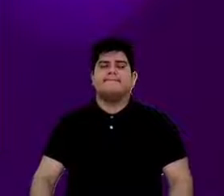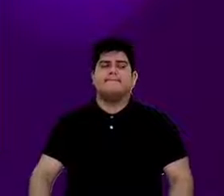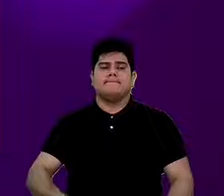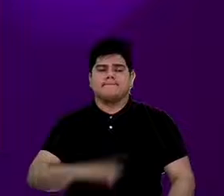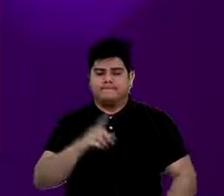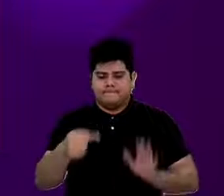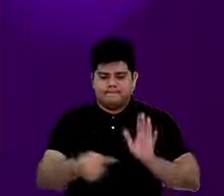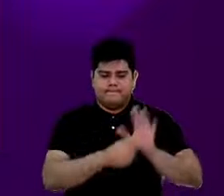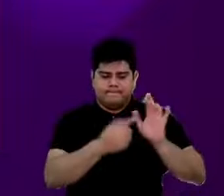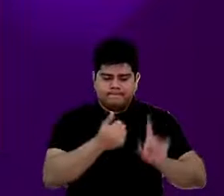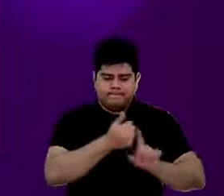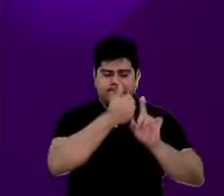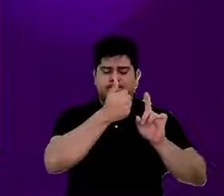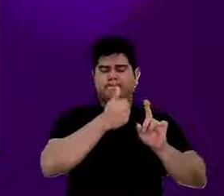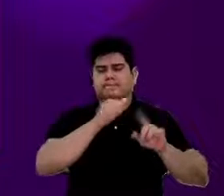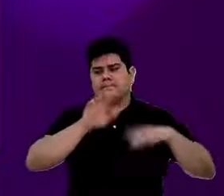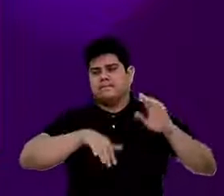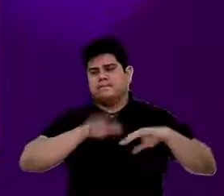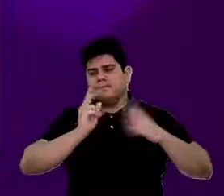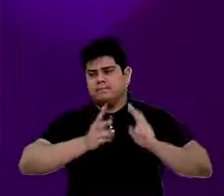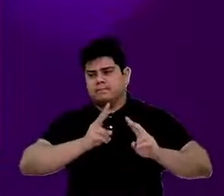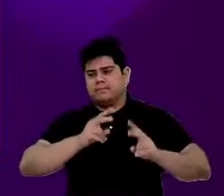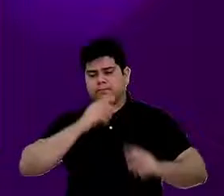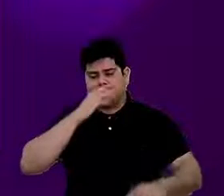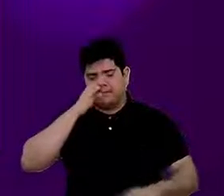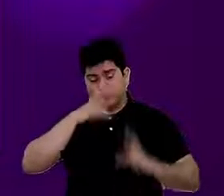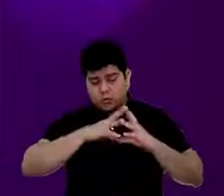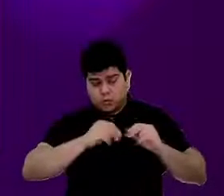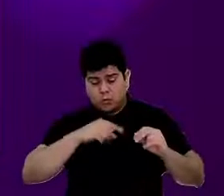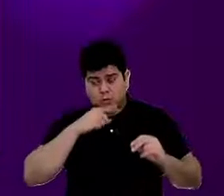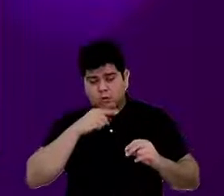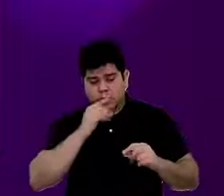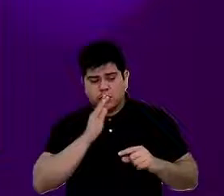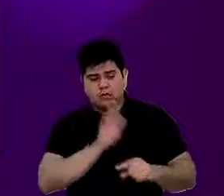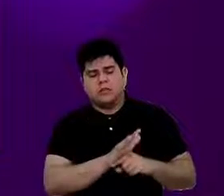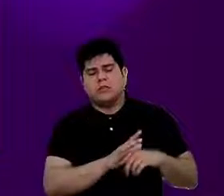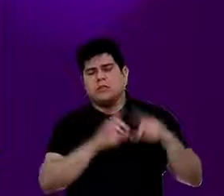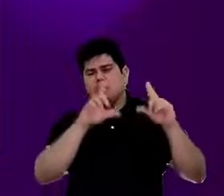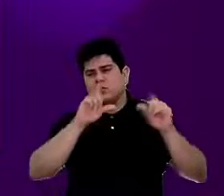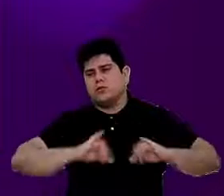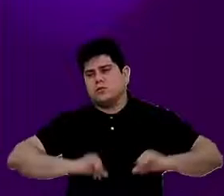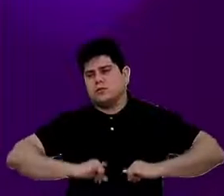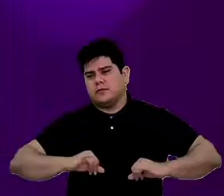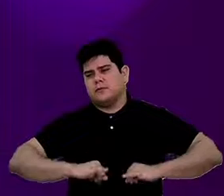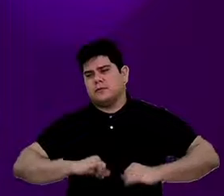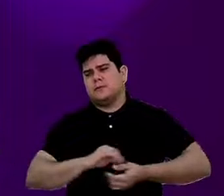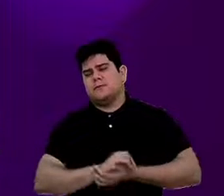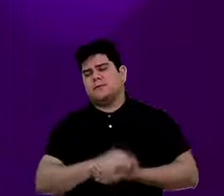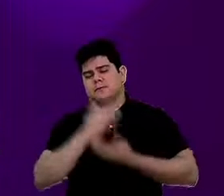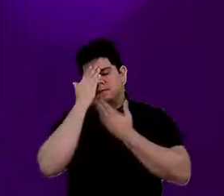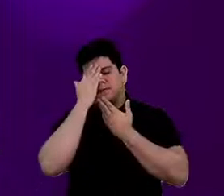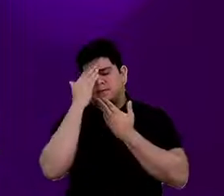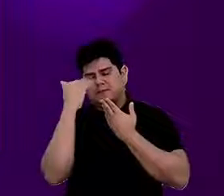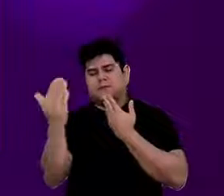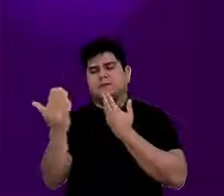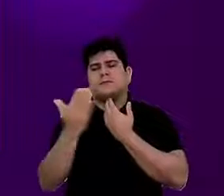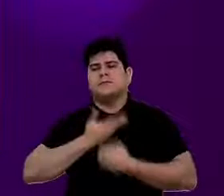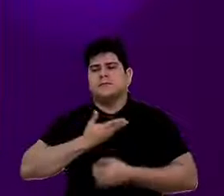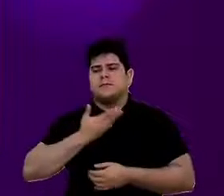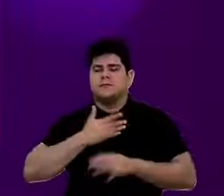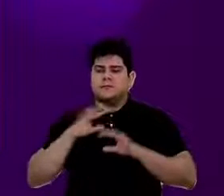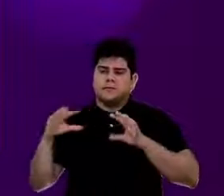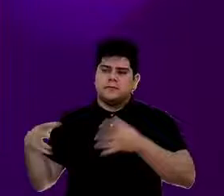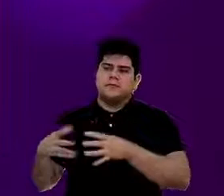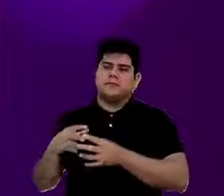tocá-los, e sempre que possível, quando não curar, aliviar, minimizar o sofrimento deles. Agradeço aqui meus colegas de grupo